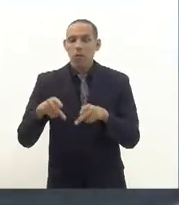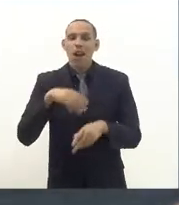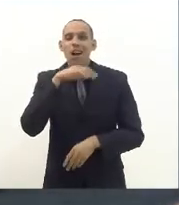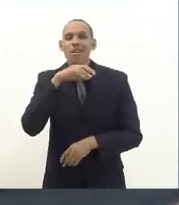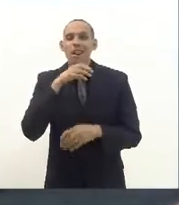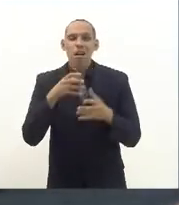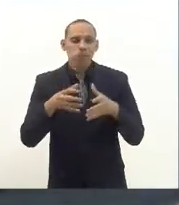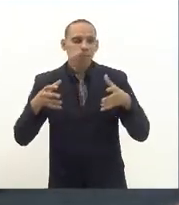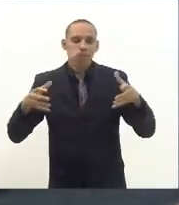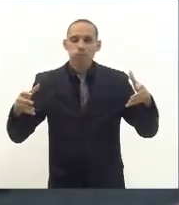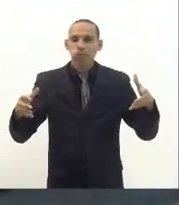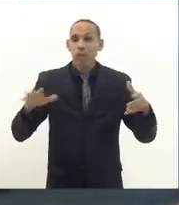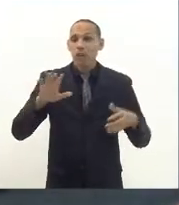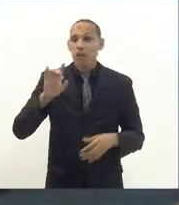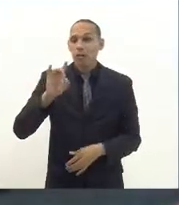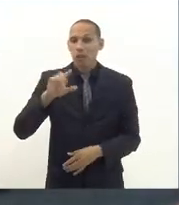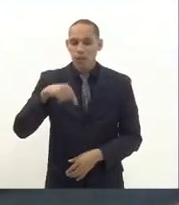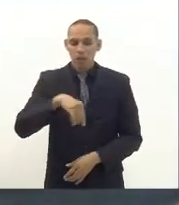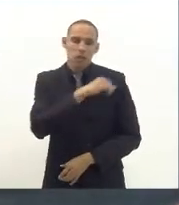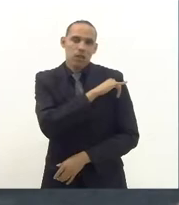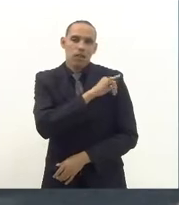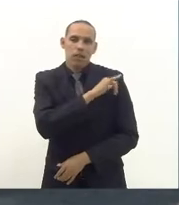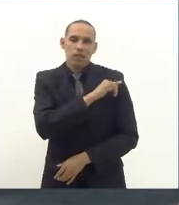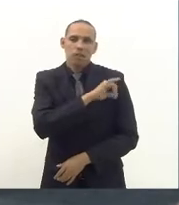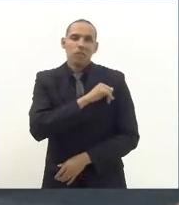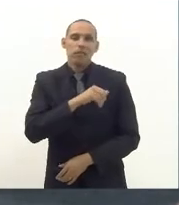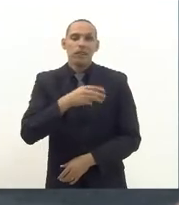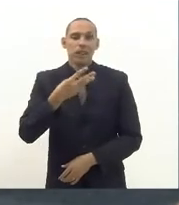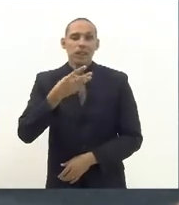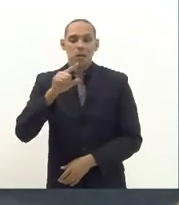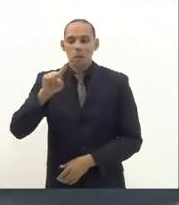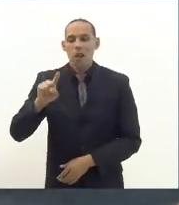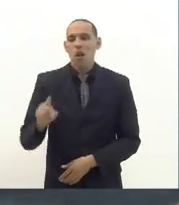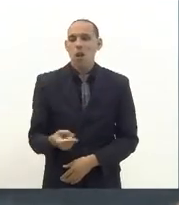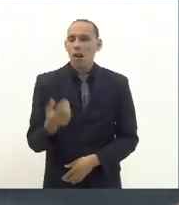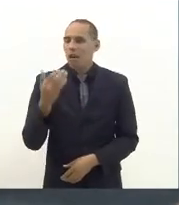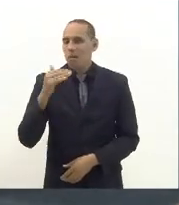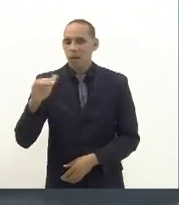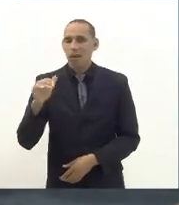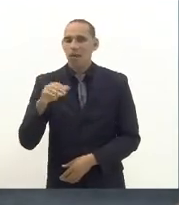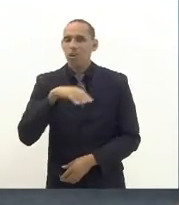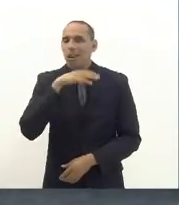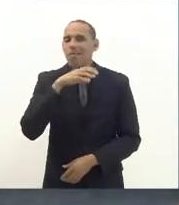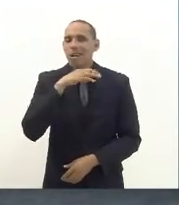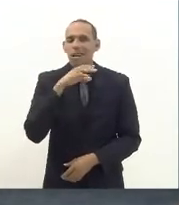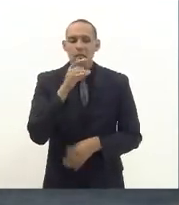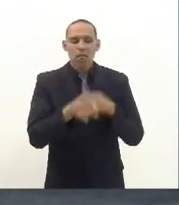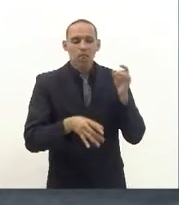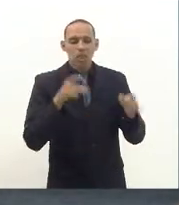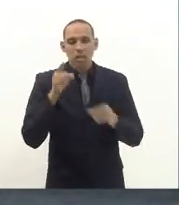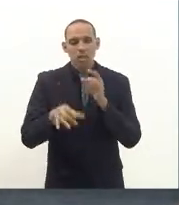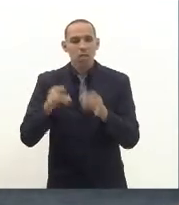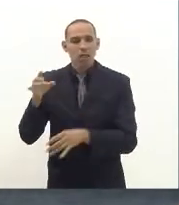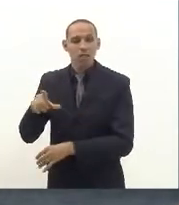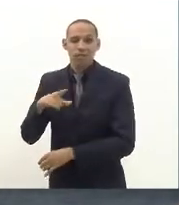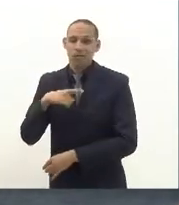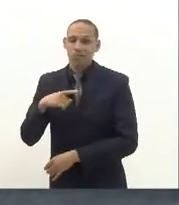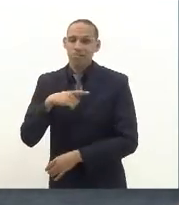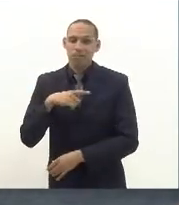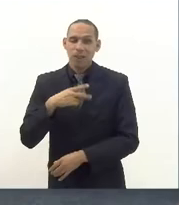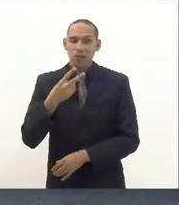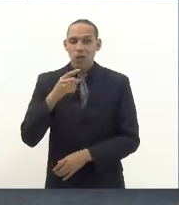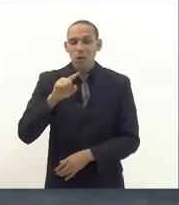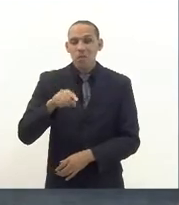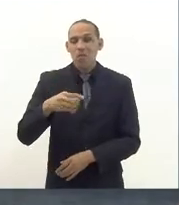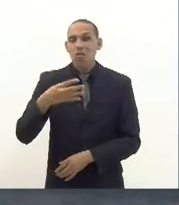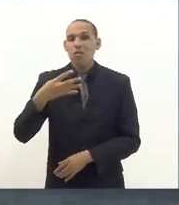de animais sendo que no Rio de Janeiro nós temos mais de 3 milhões e meio de animais abandonados mais de dois